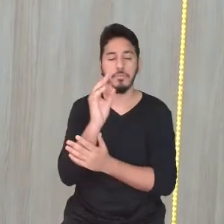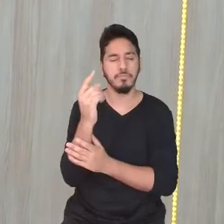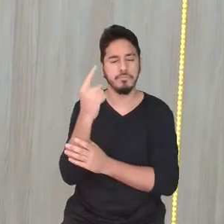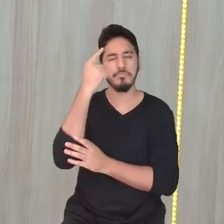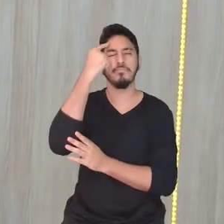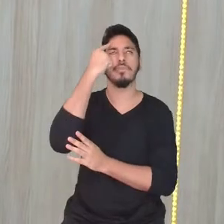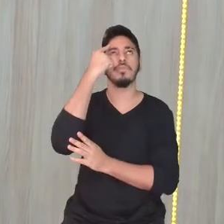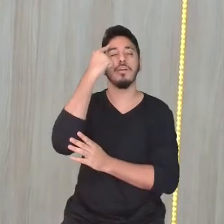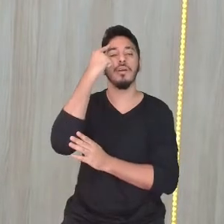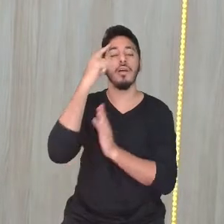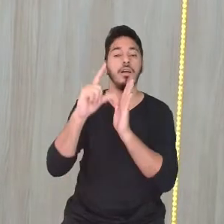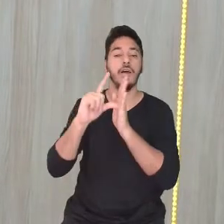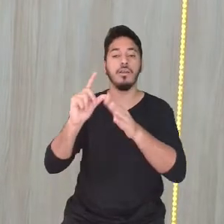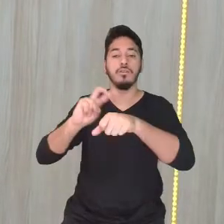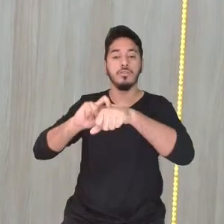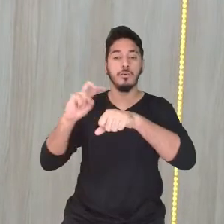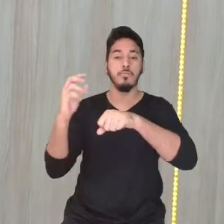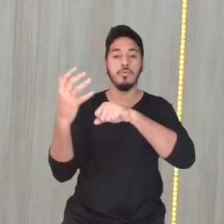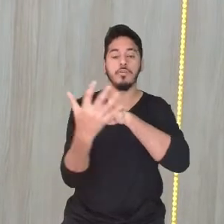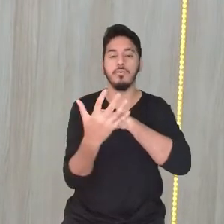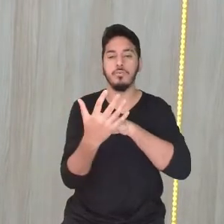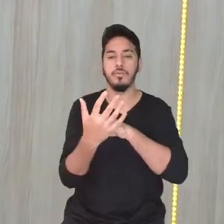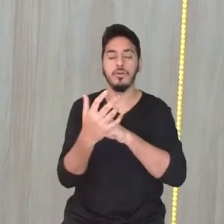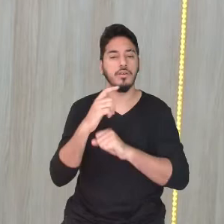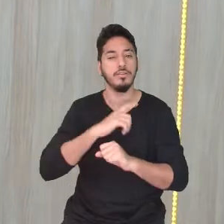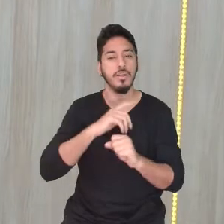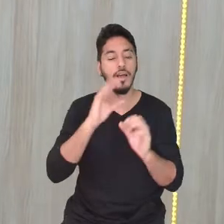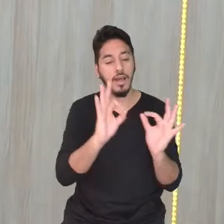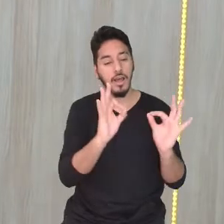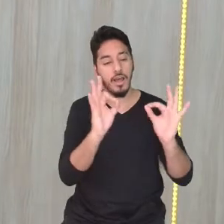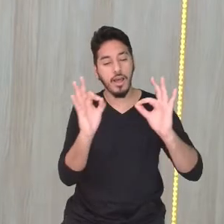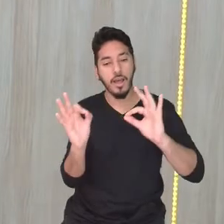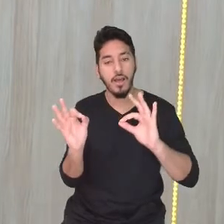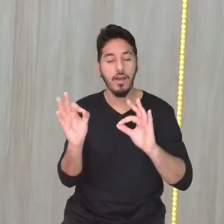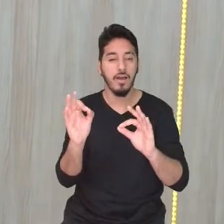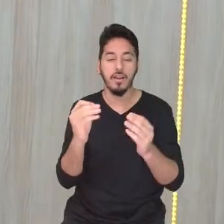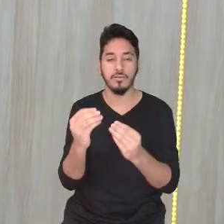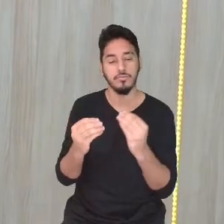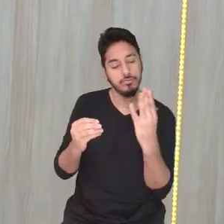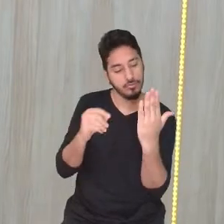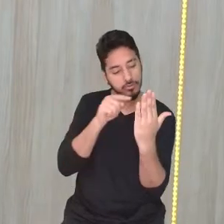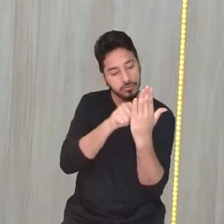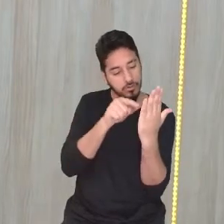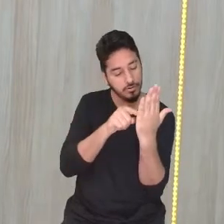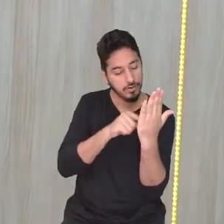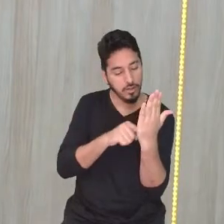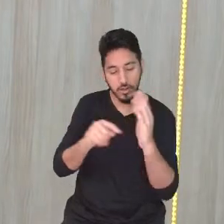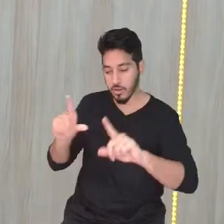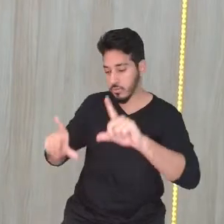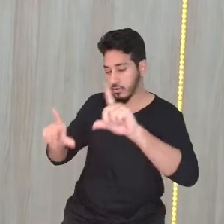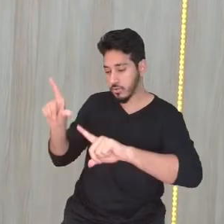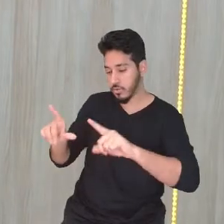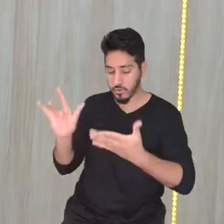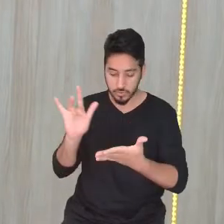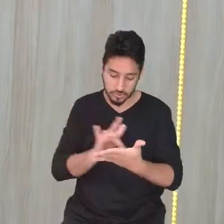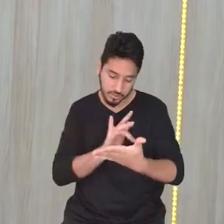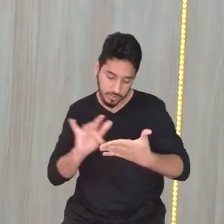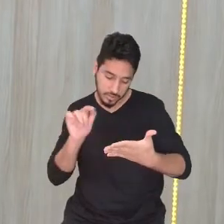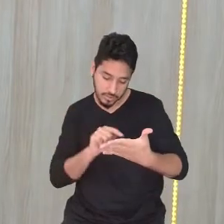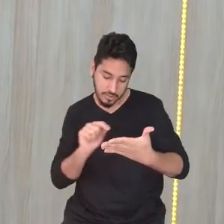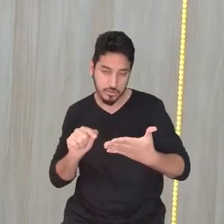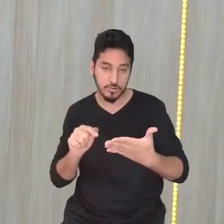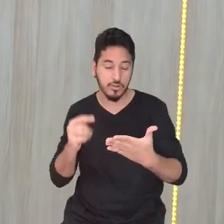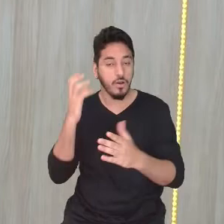pensar, antes da pandemia, em estar assistindo aula através de um celular, através de um computador, de um tablet, ouvindo